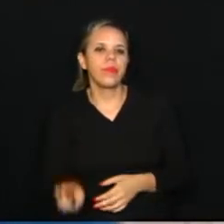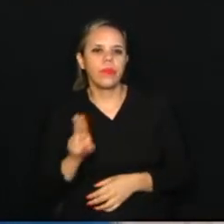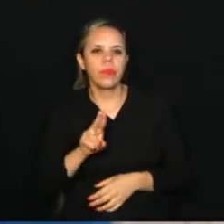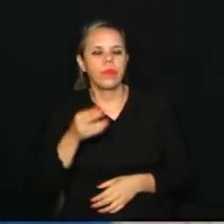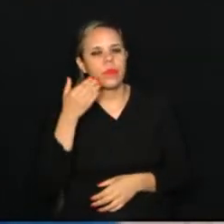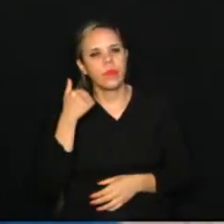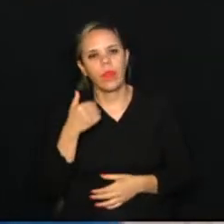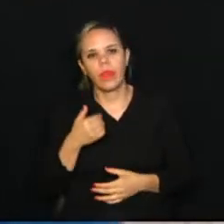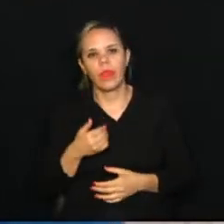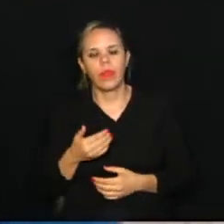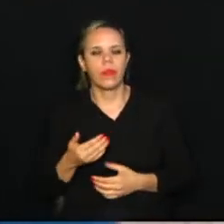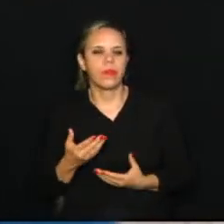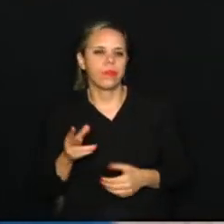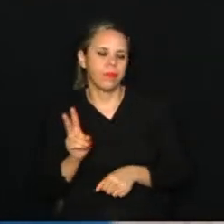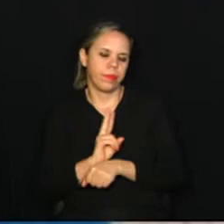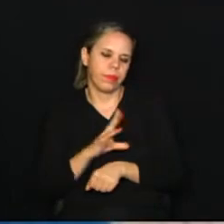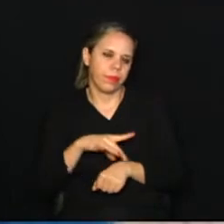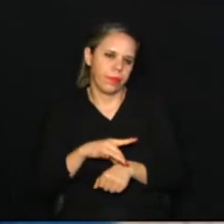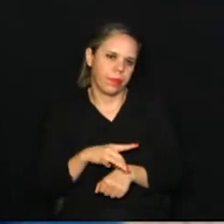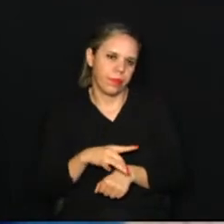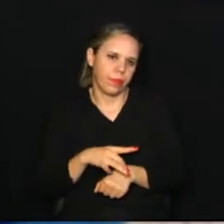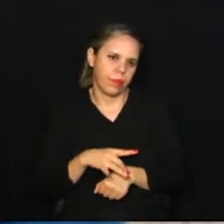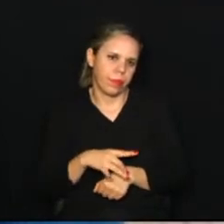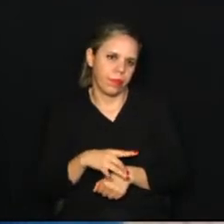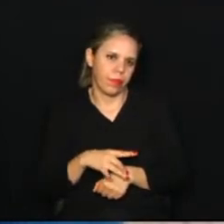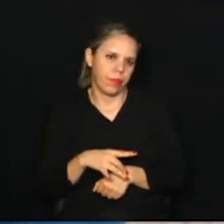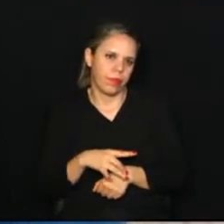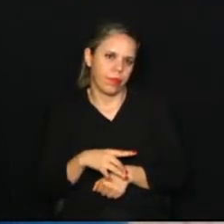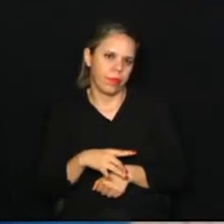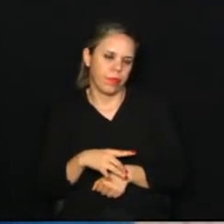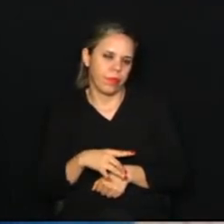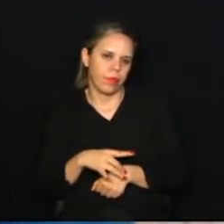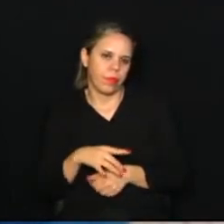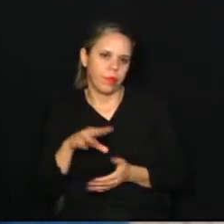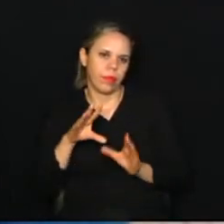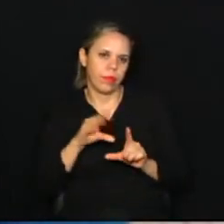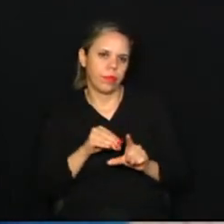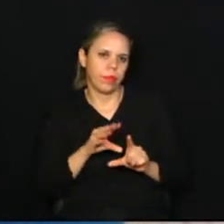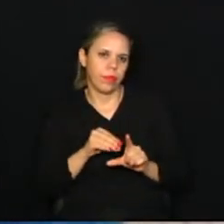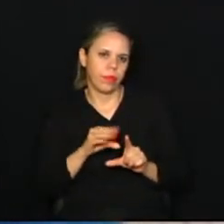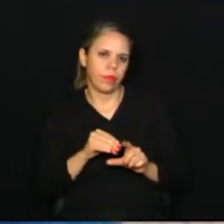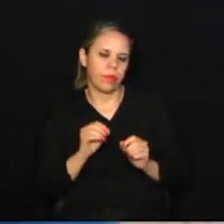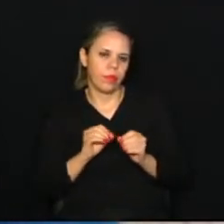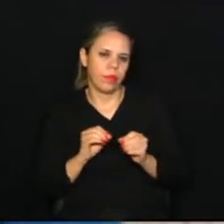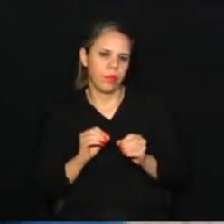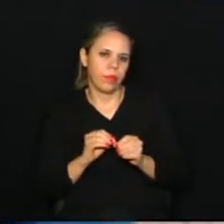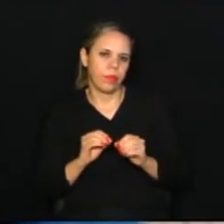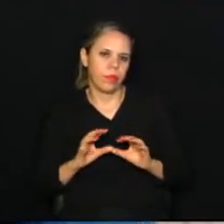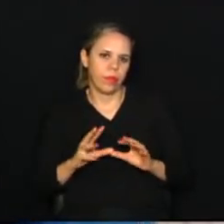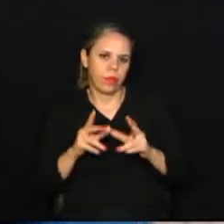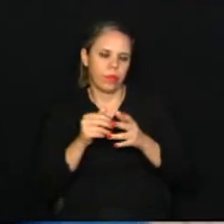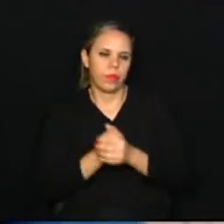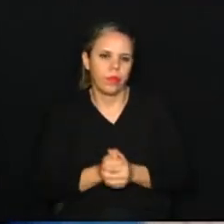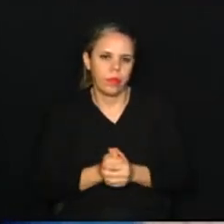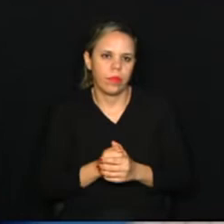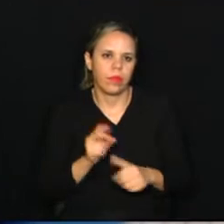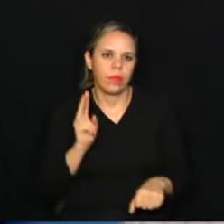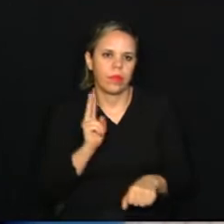com bastante segurança, com bastante QR Codes, para poder fazer toda a